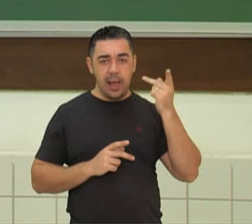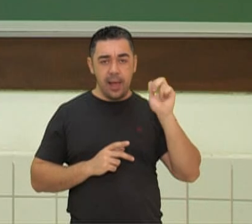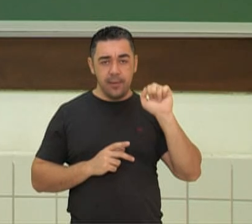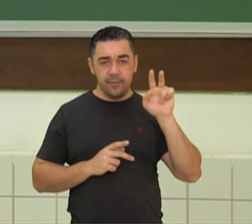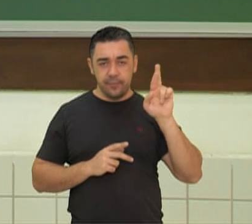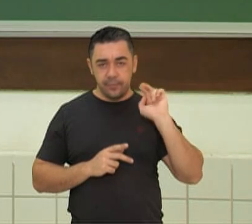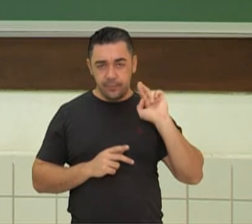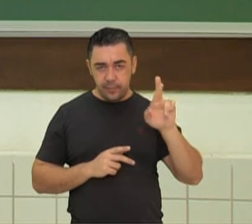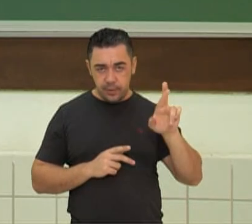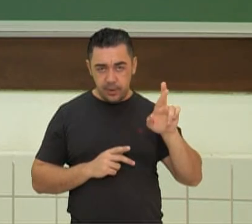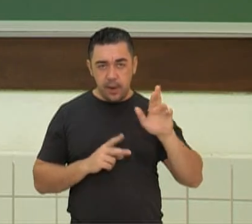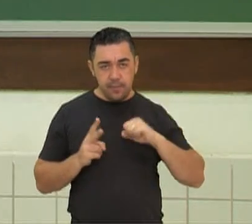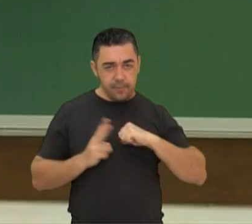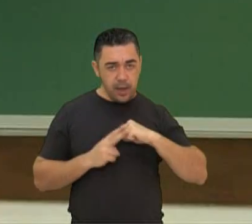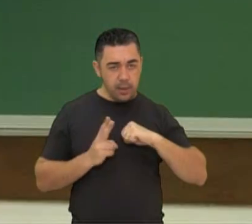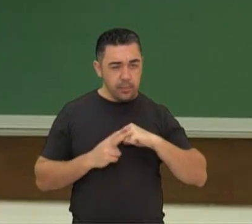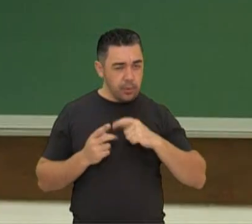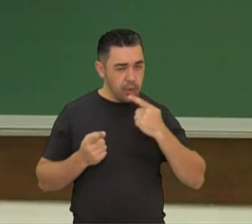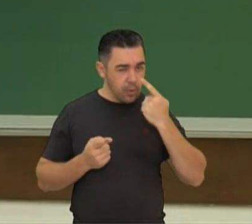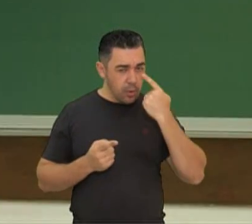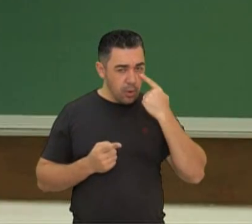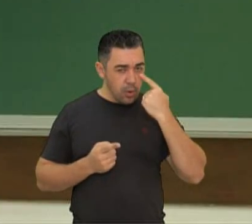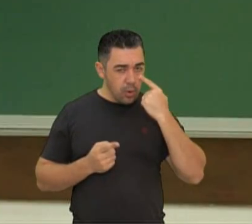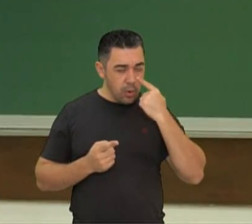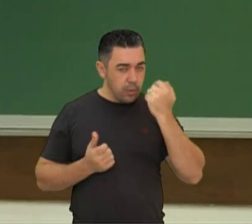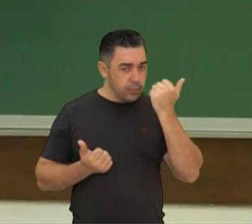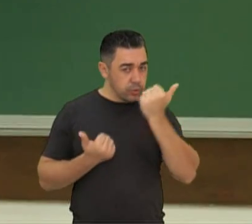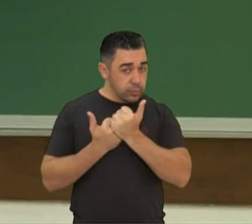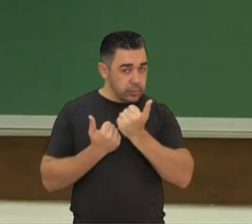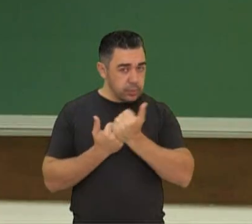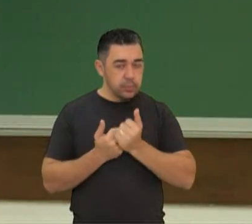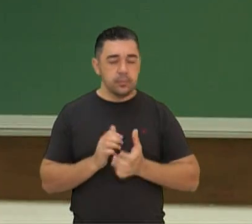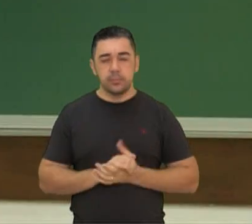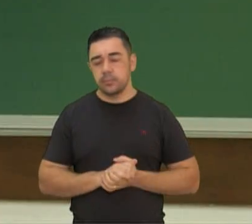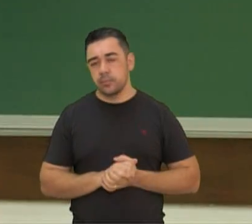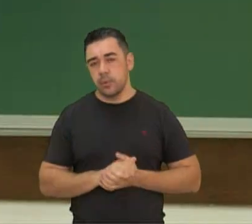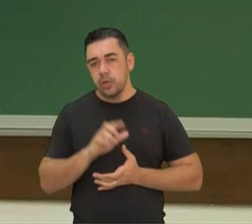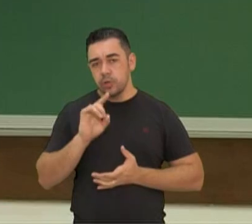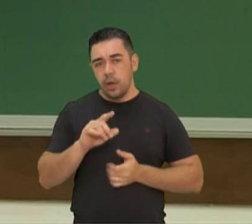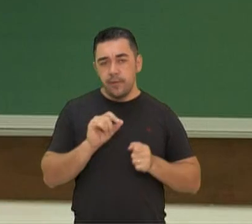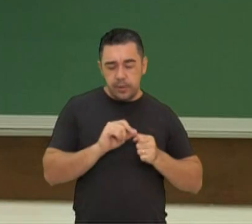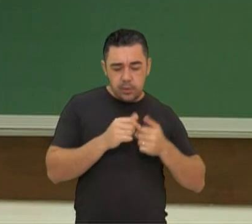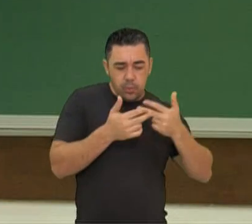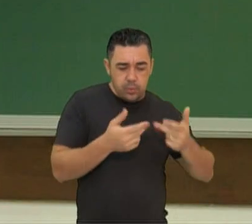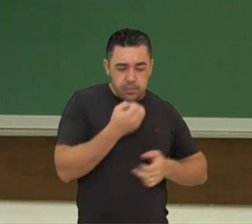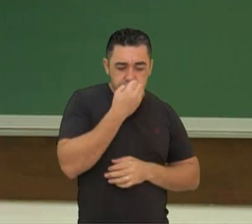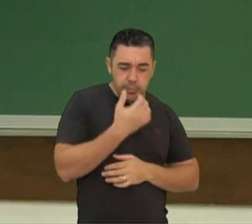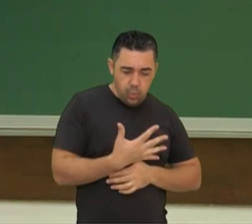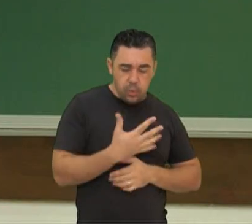bem? Então o professor vai retomar a pergunta. Eu vou fazer a substituição. Além da ação de boas maneiras, que fatos